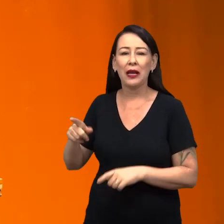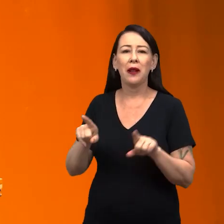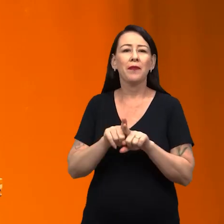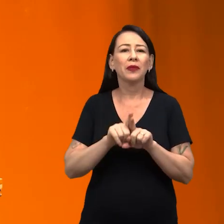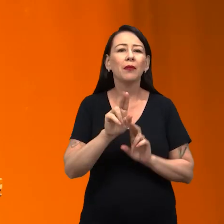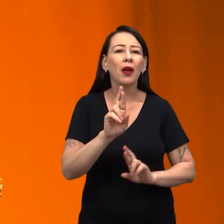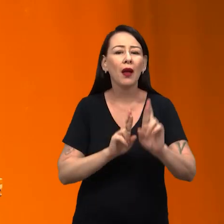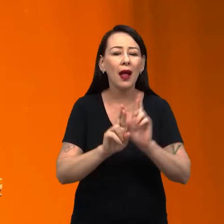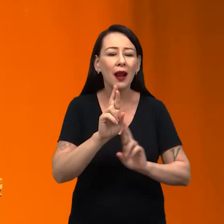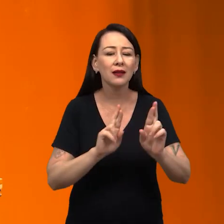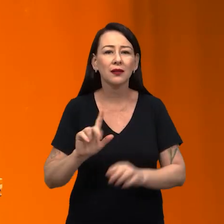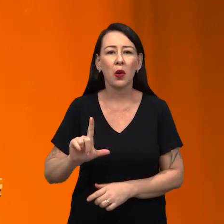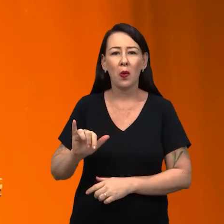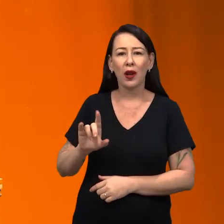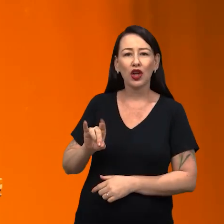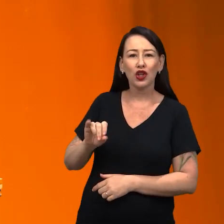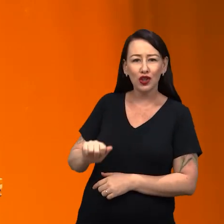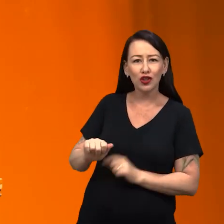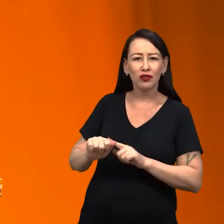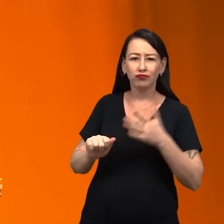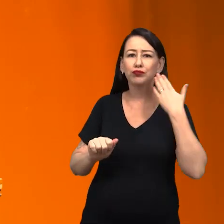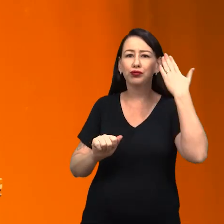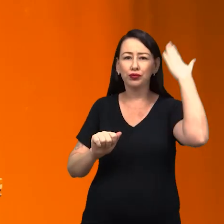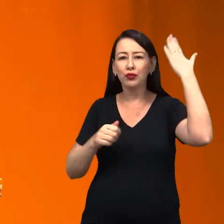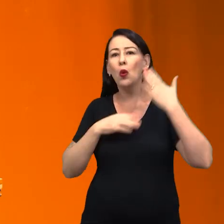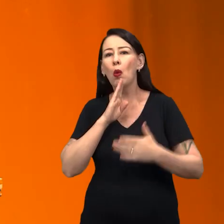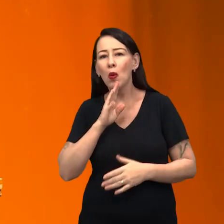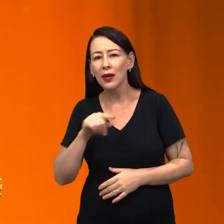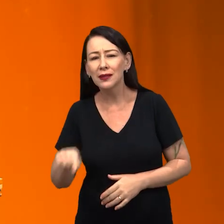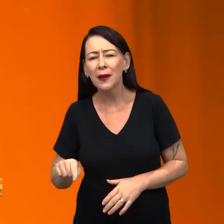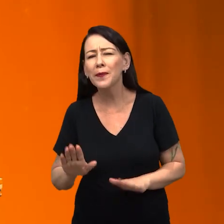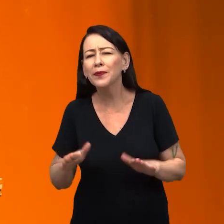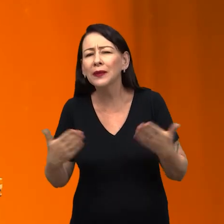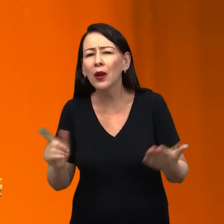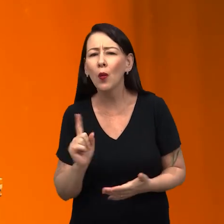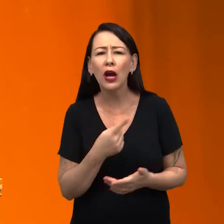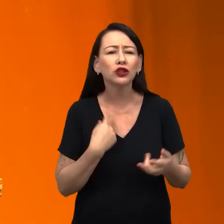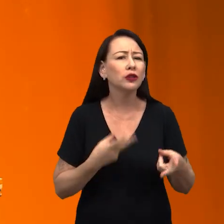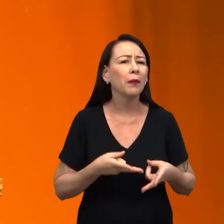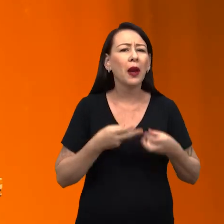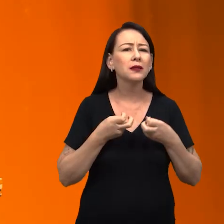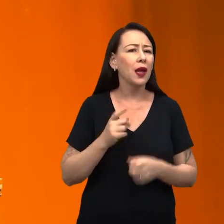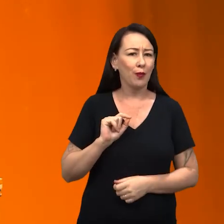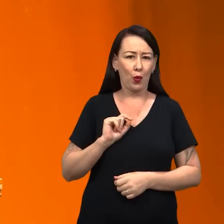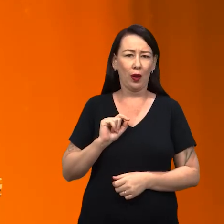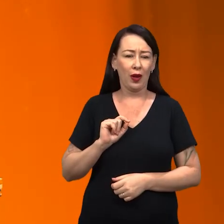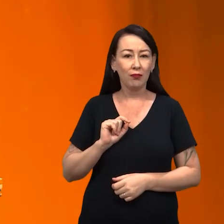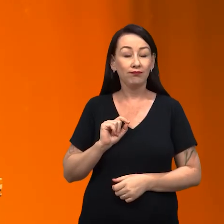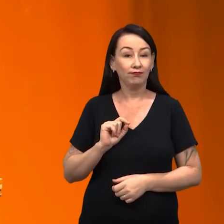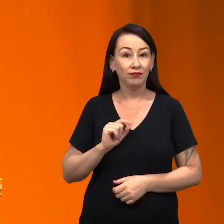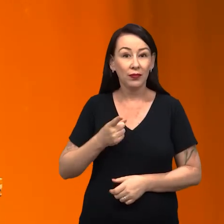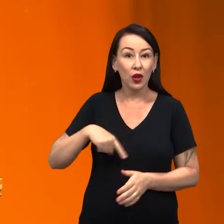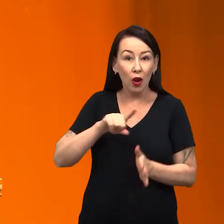outros pesquisadores, né, que vêm fazendo o mesmo percurso, o que a gente percebe? que o repertório